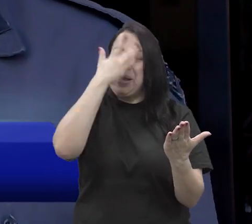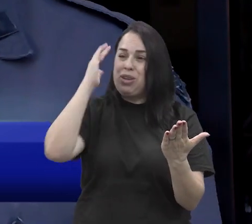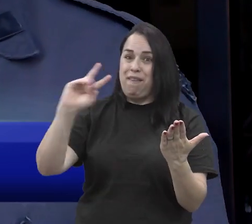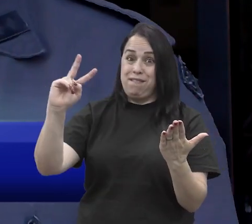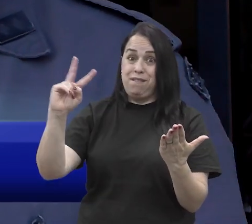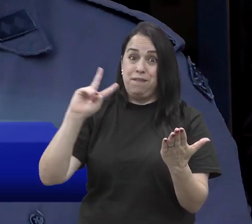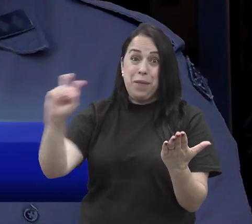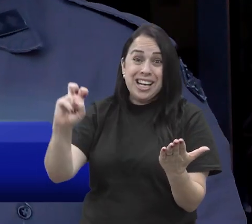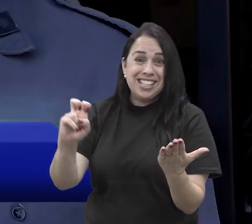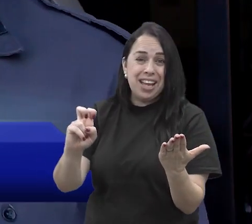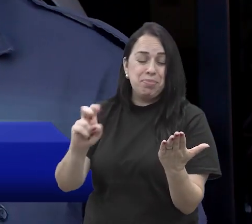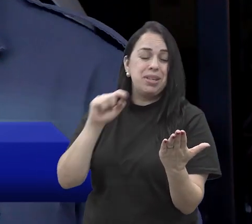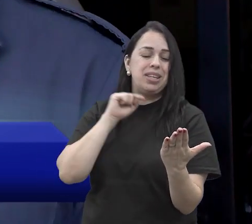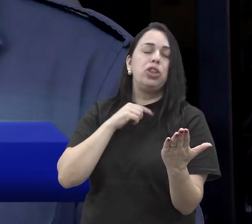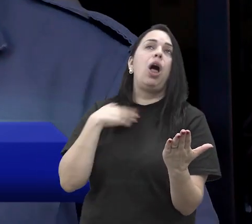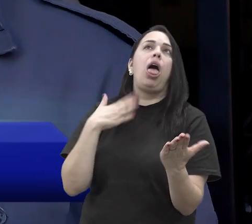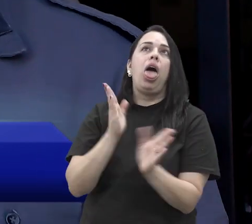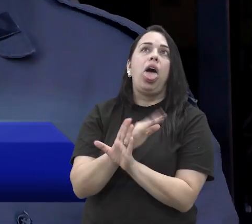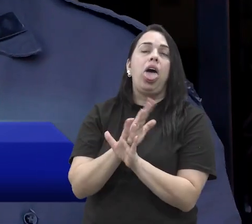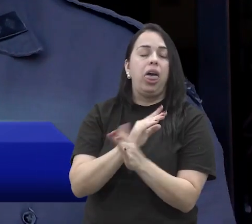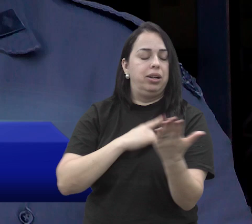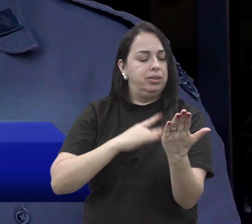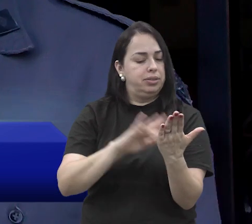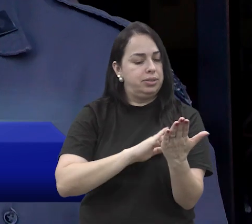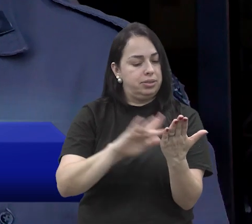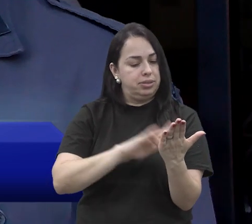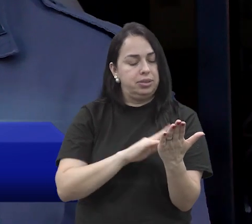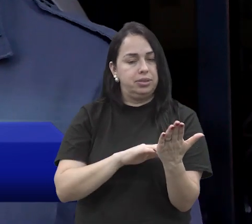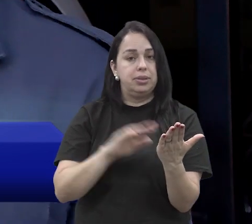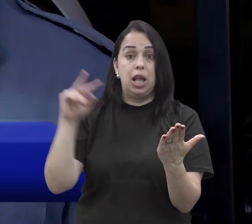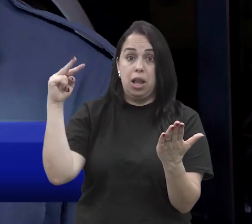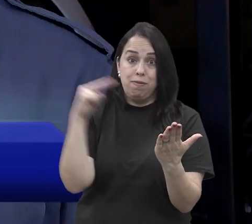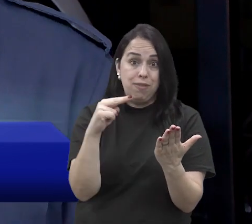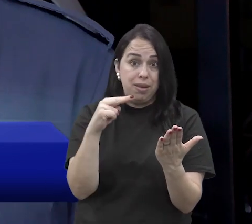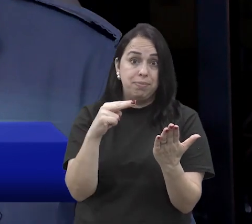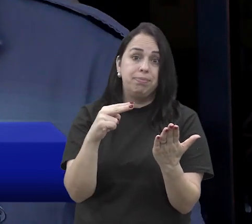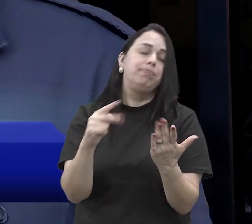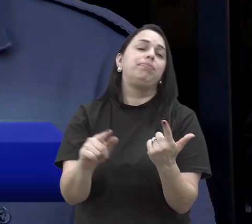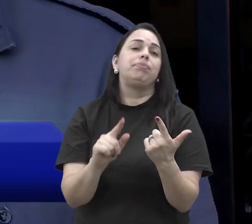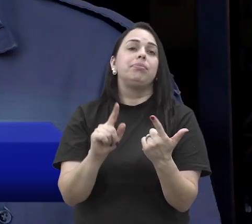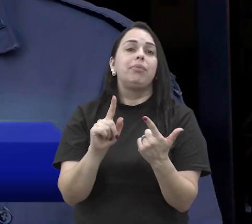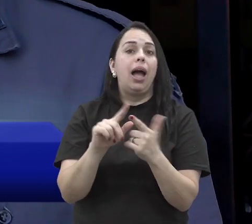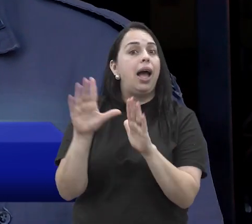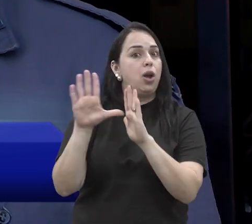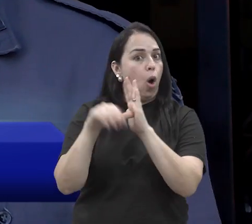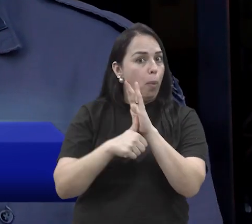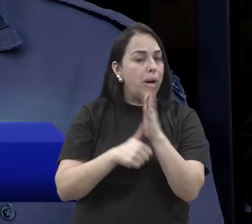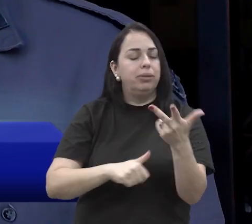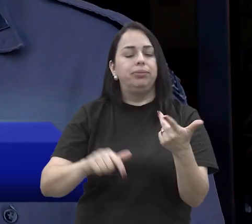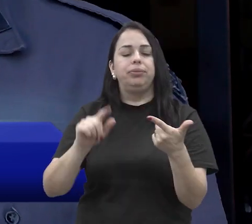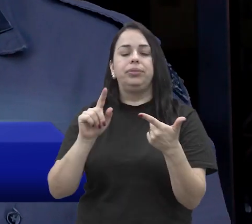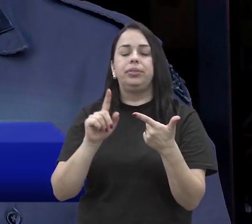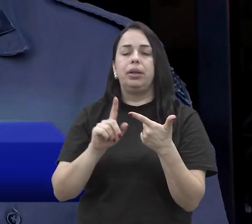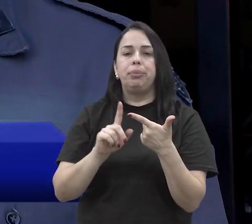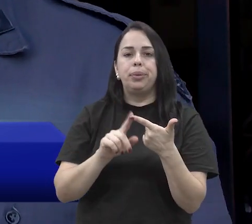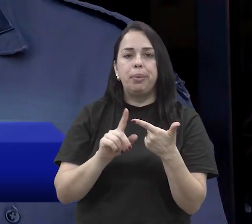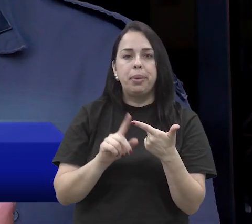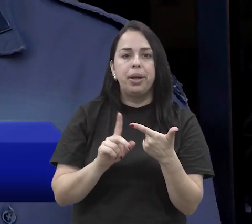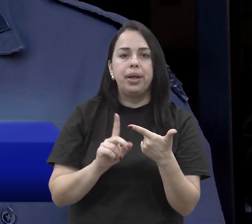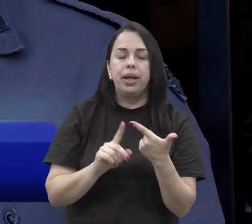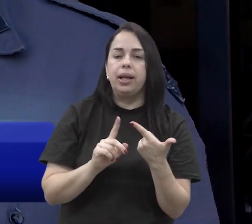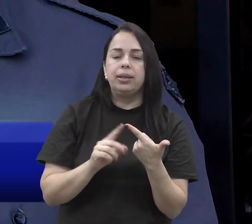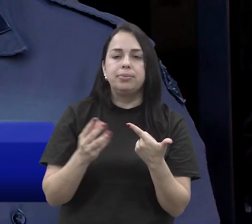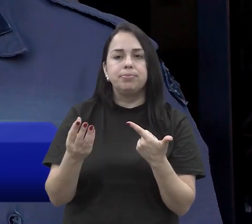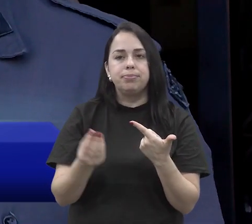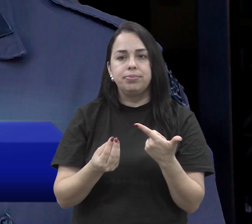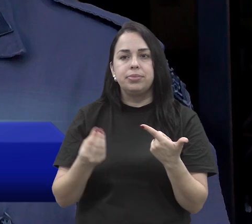visualização do criminoso pelo conteúdo da carteira ou o que se está fazendo no celular. E também a possibilidade, né?